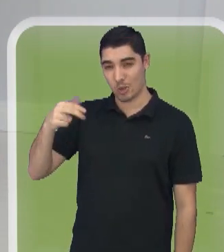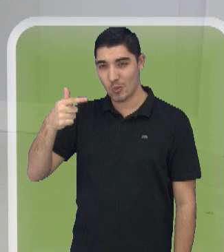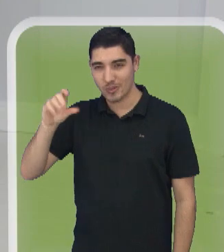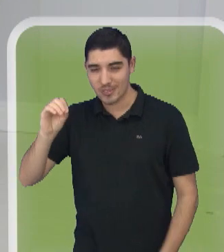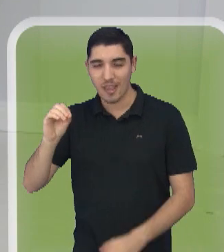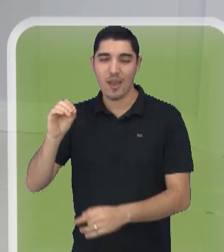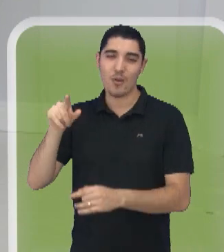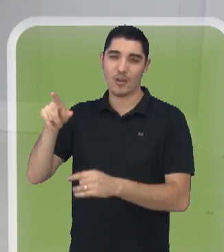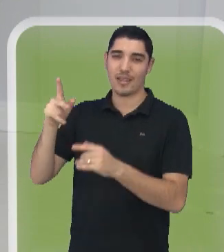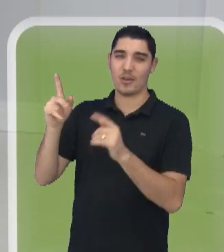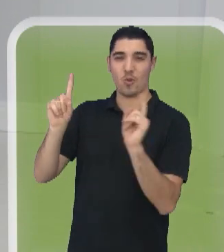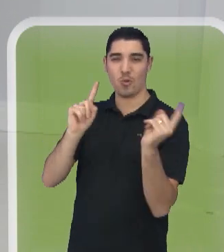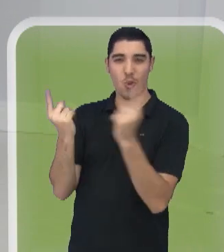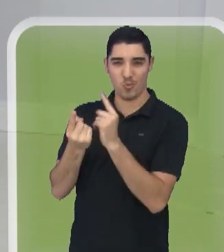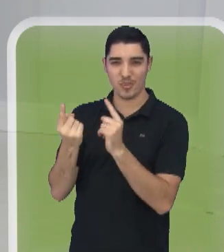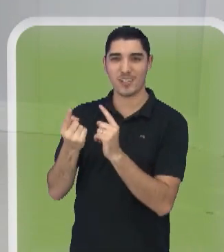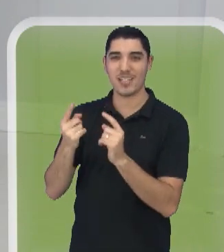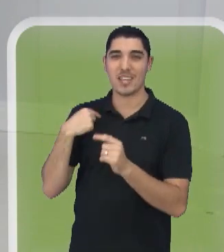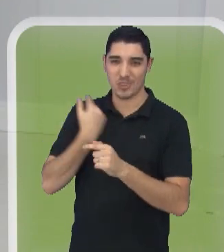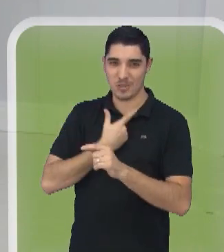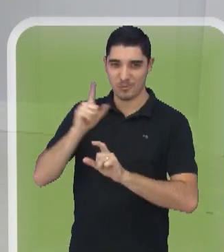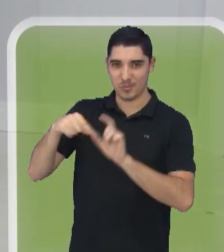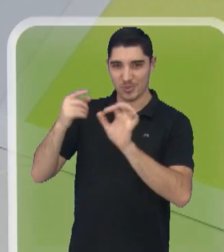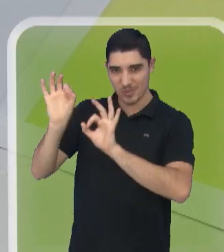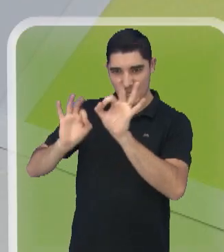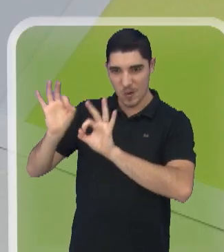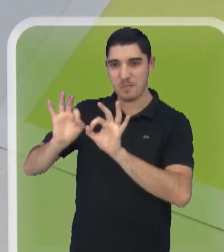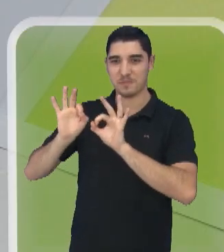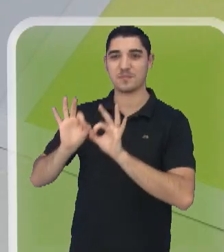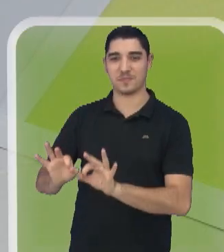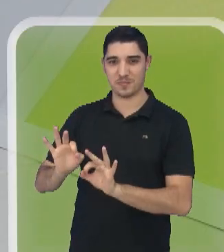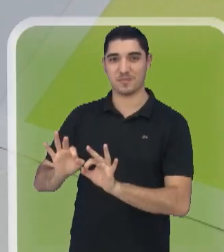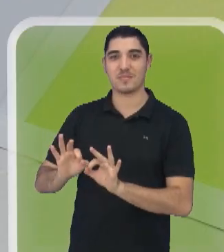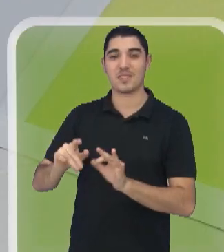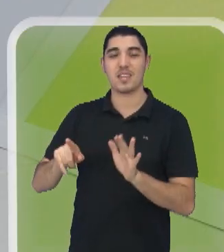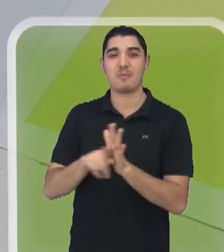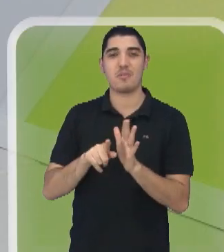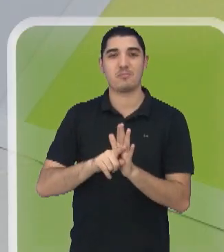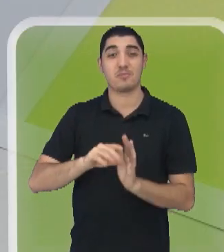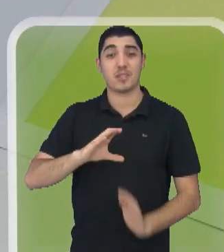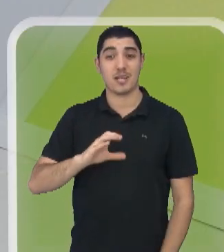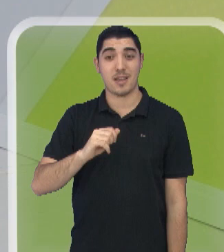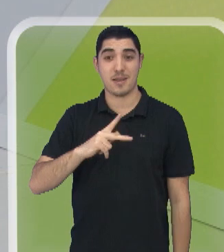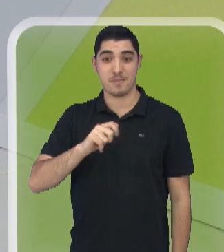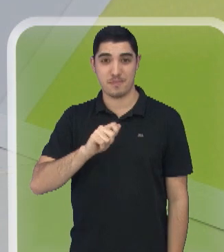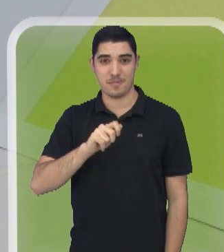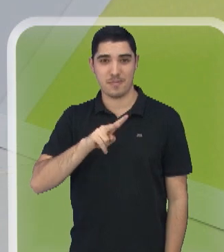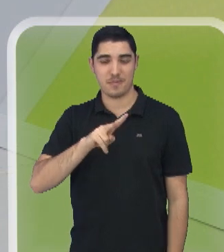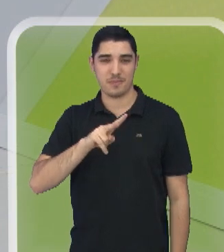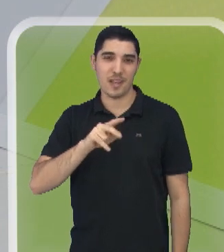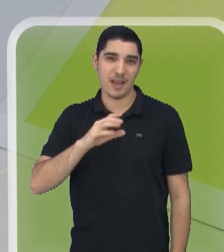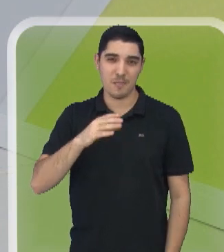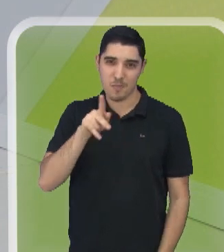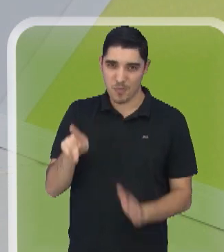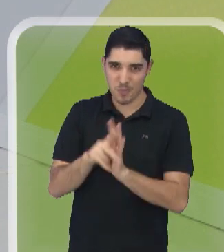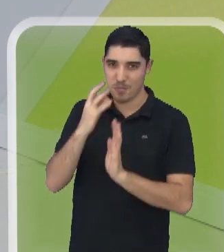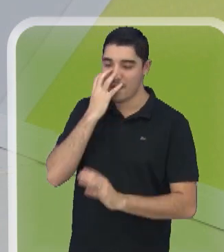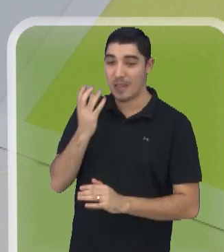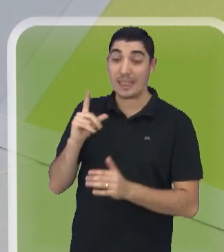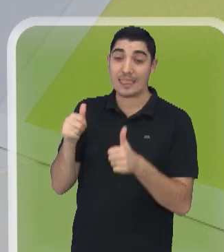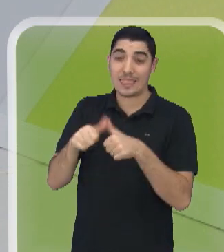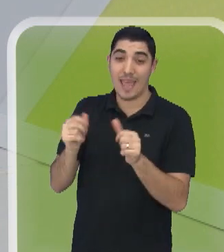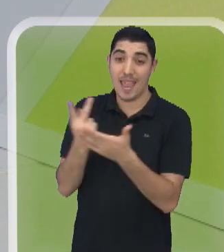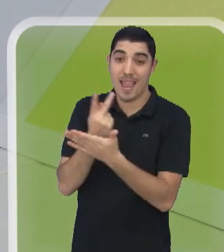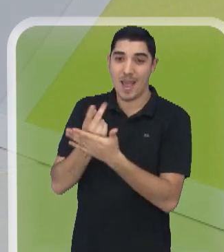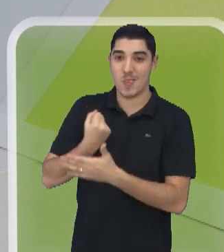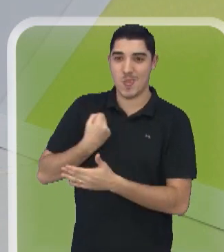gente vai trazer certinho aqui, a gente vai acertar essa tabela aqui. A nossa Copa Capivaria tá errado isso aqui. E os jogos também são às